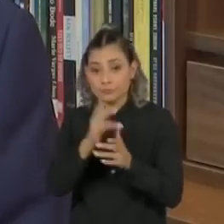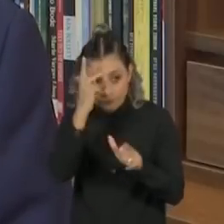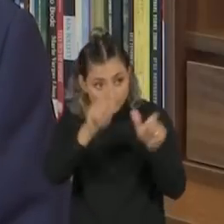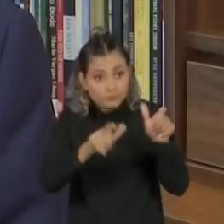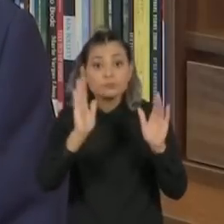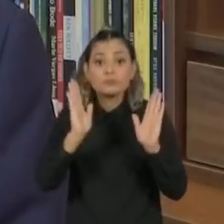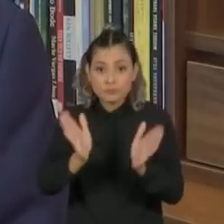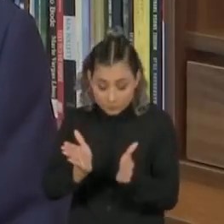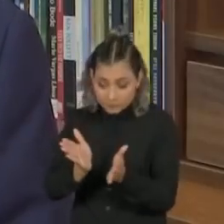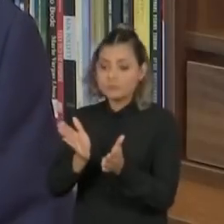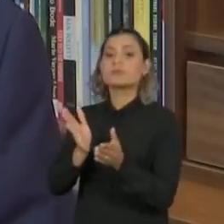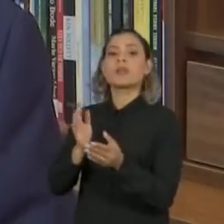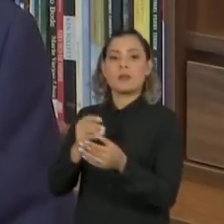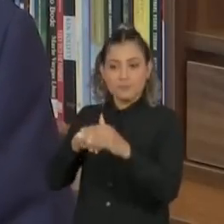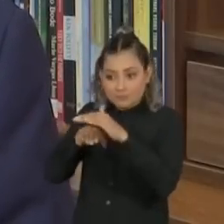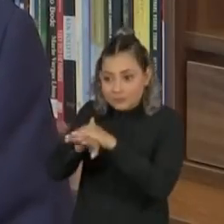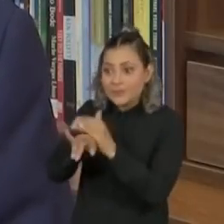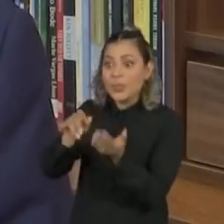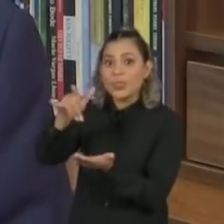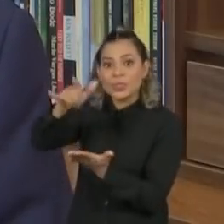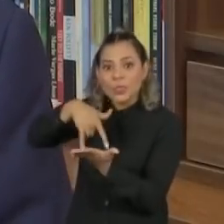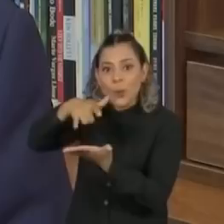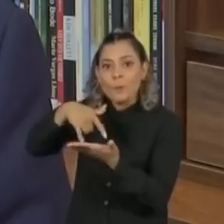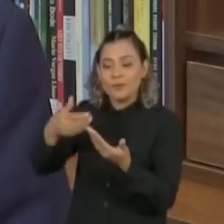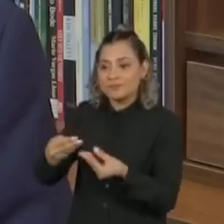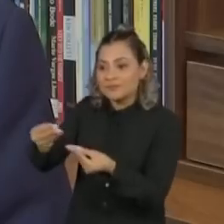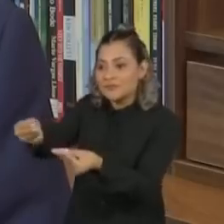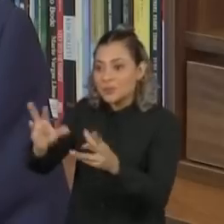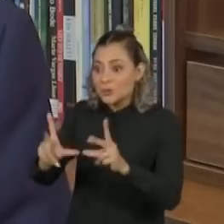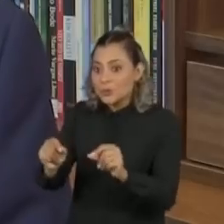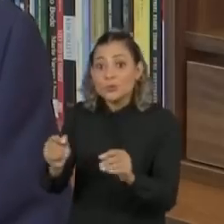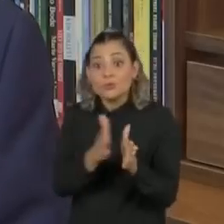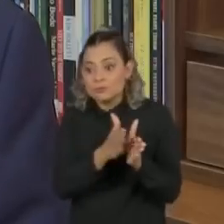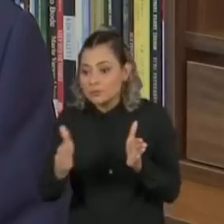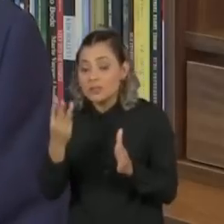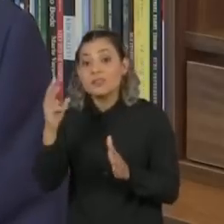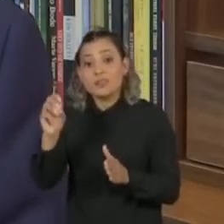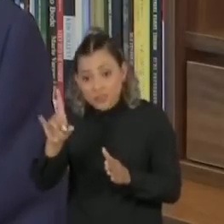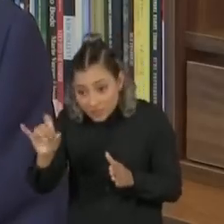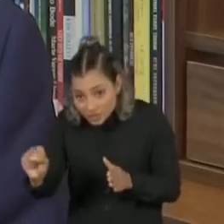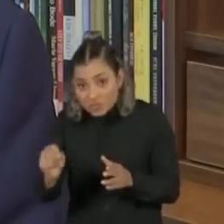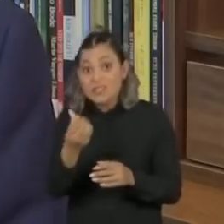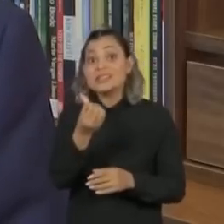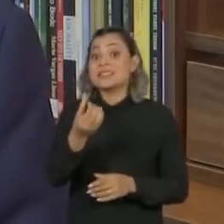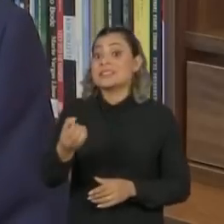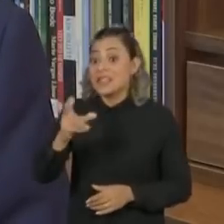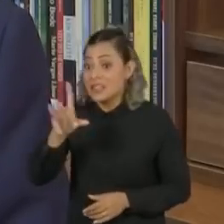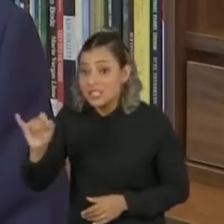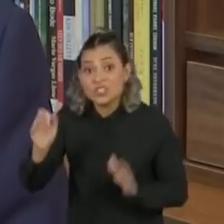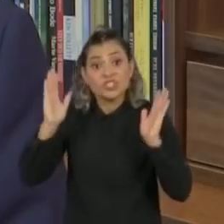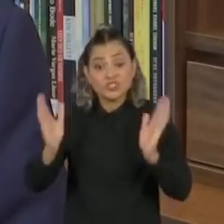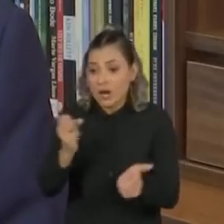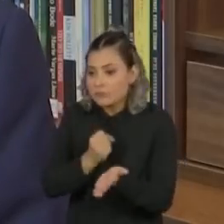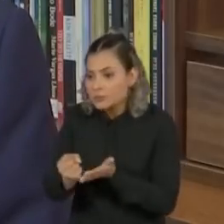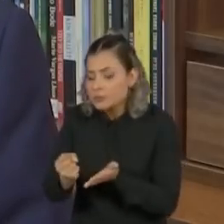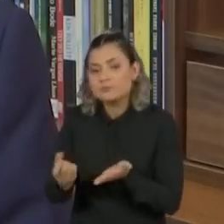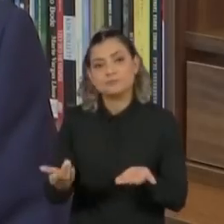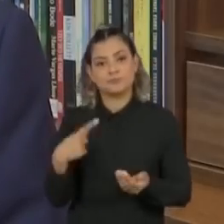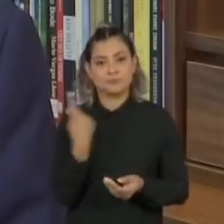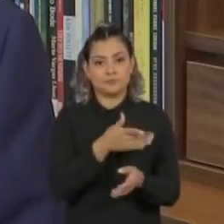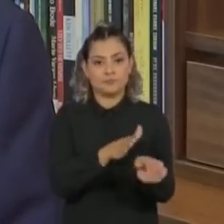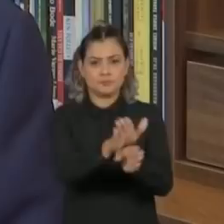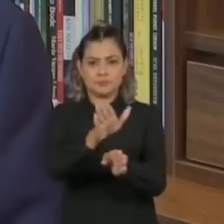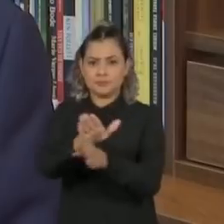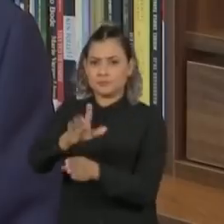no benefício previdenciário, está aguardando, passou os 30 dias, passou os 60 dias, a primeira coisa que nós temos